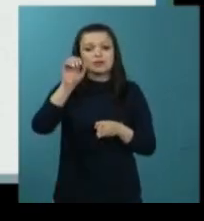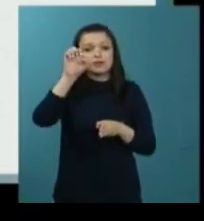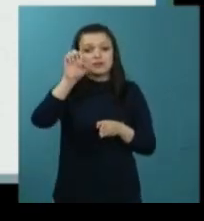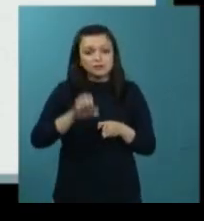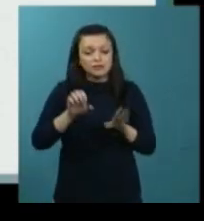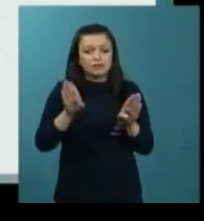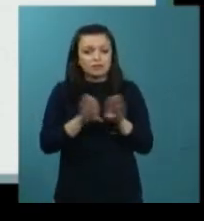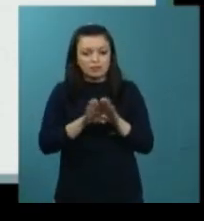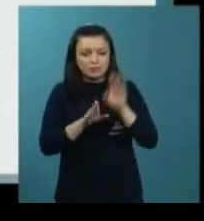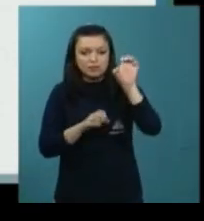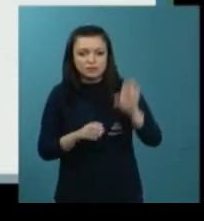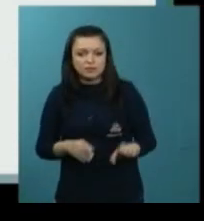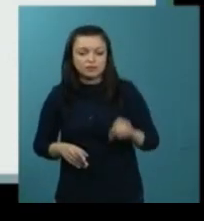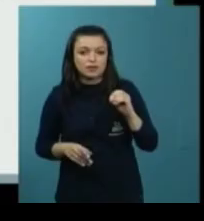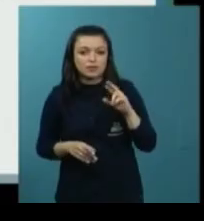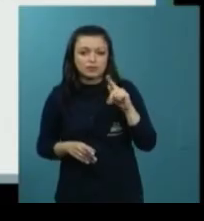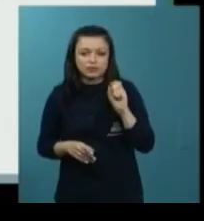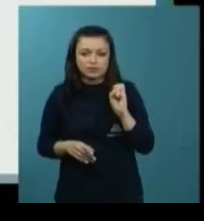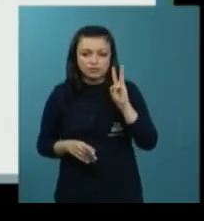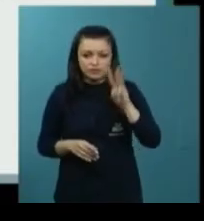esquerda da origem,